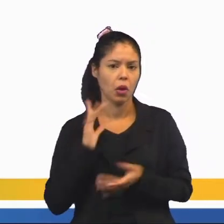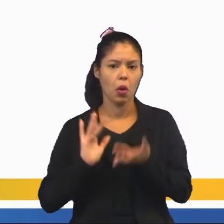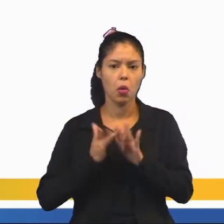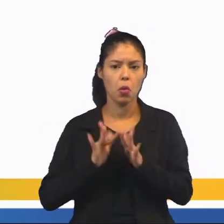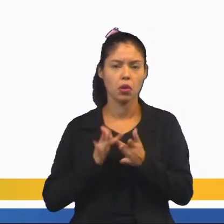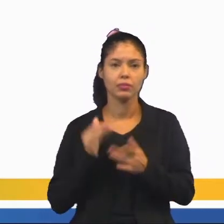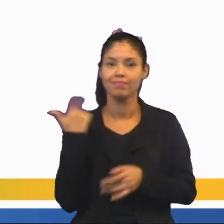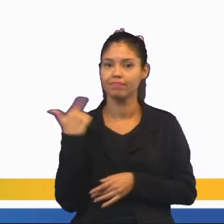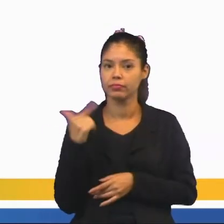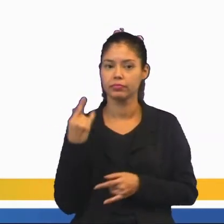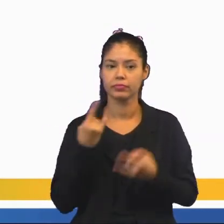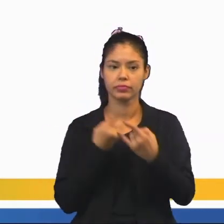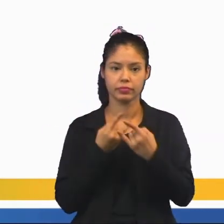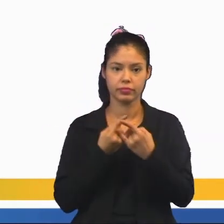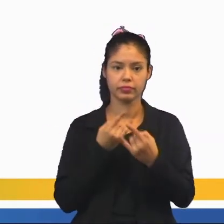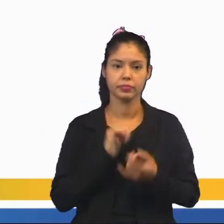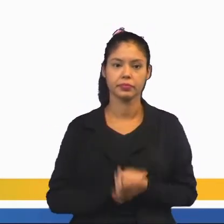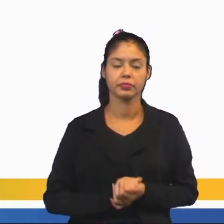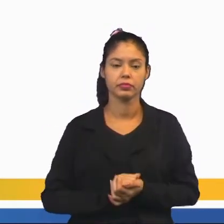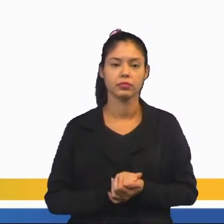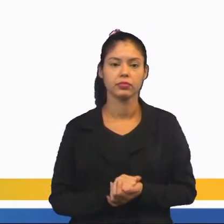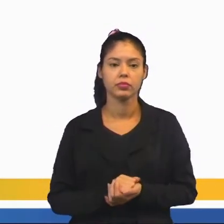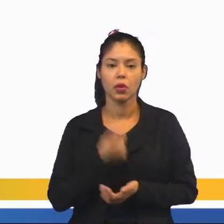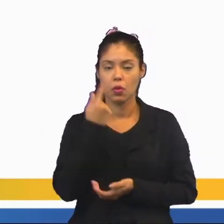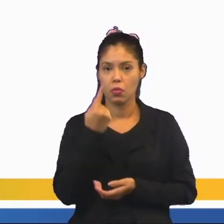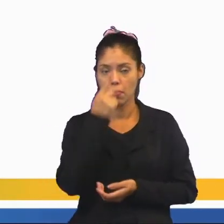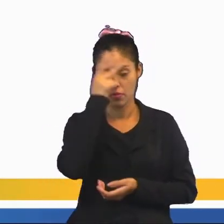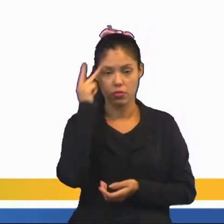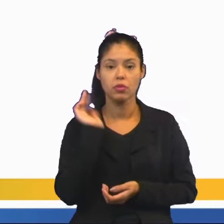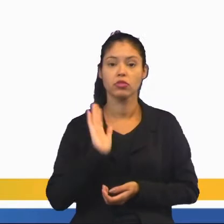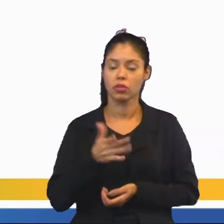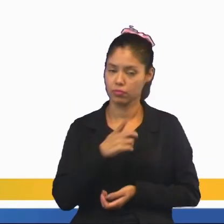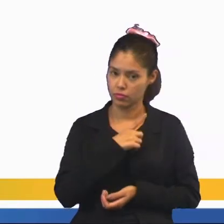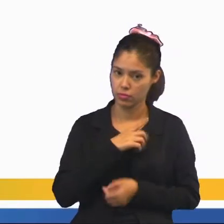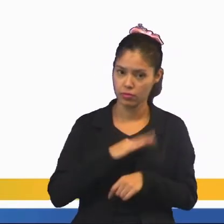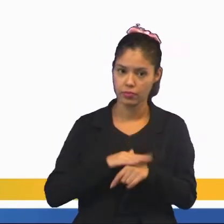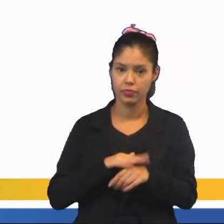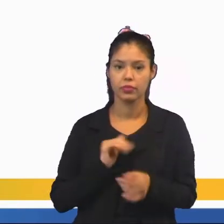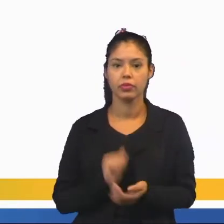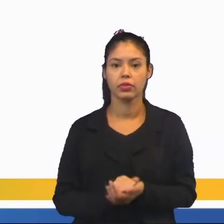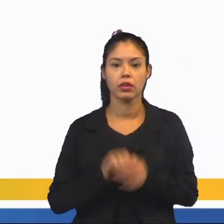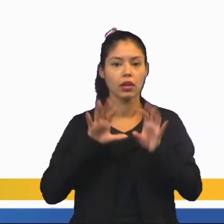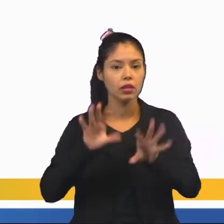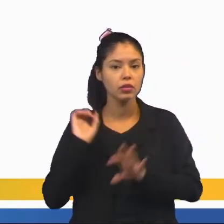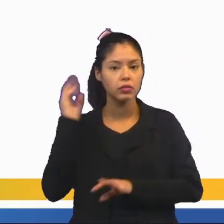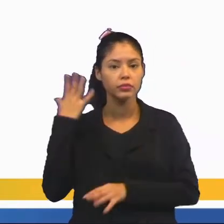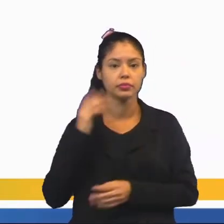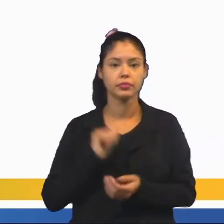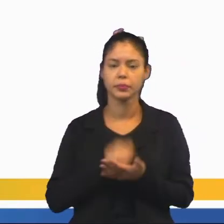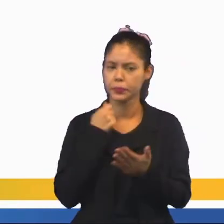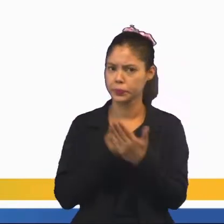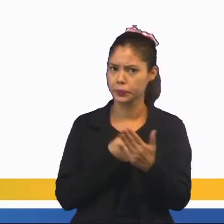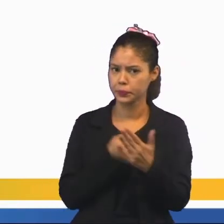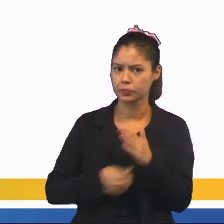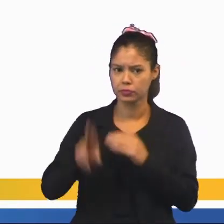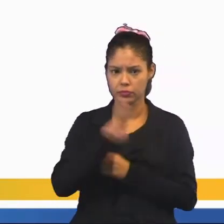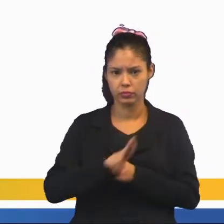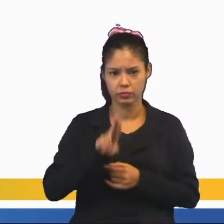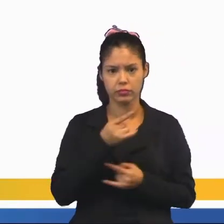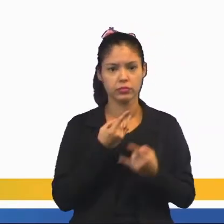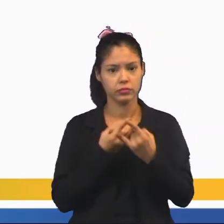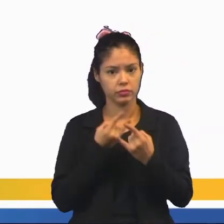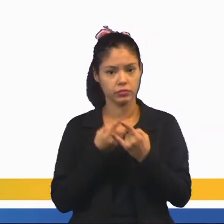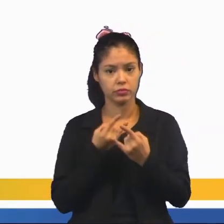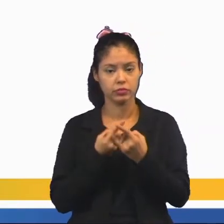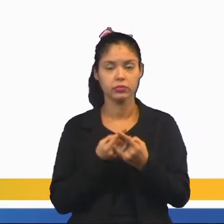contato sexual sem camisinha com uma pessoa infectada. Isso reforça a necessidade do uso